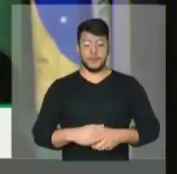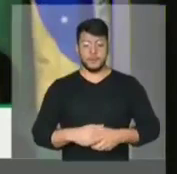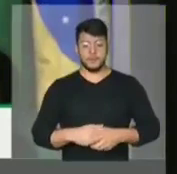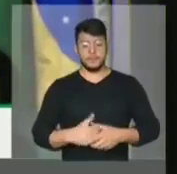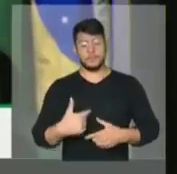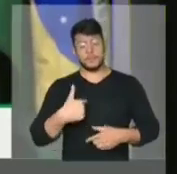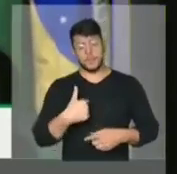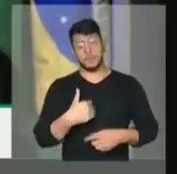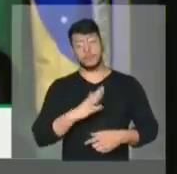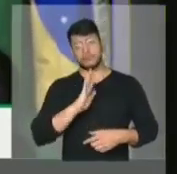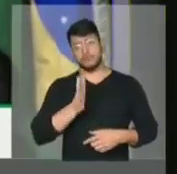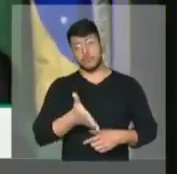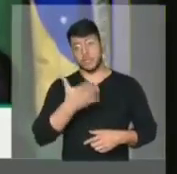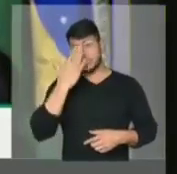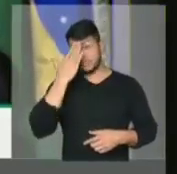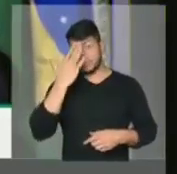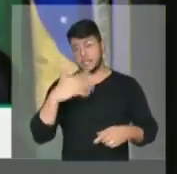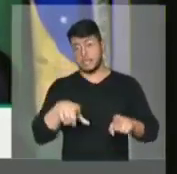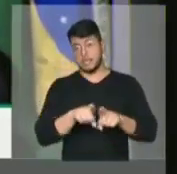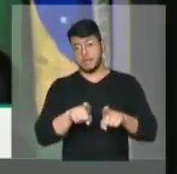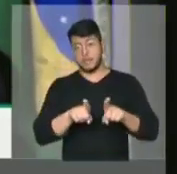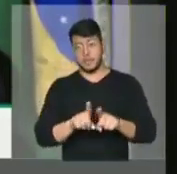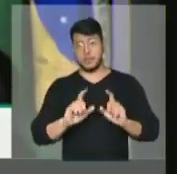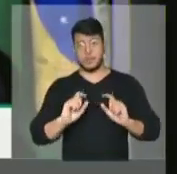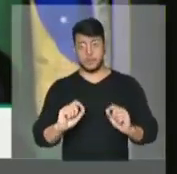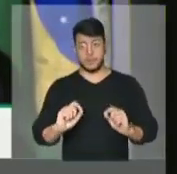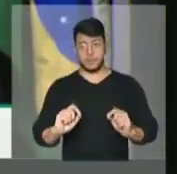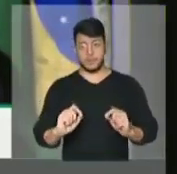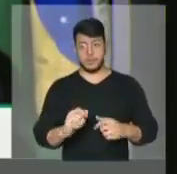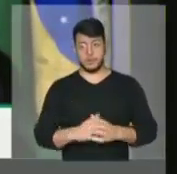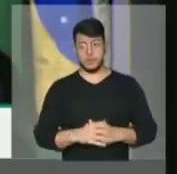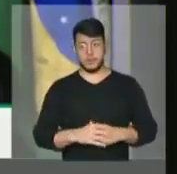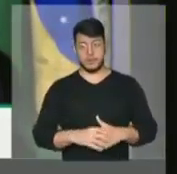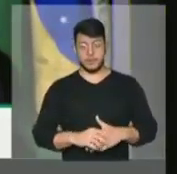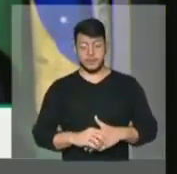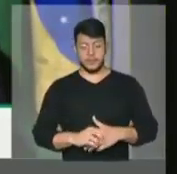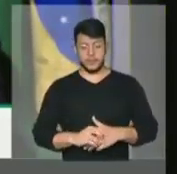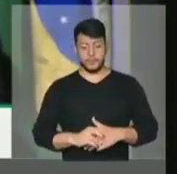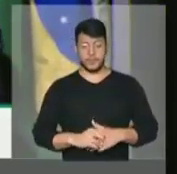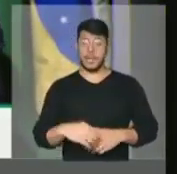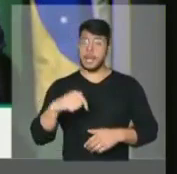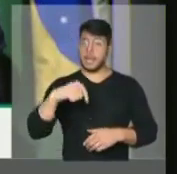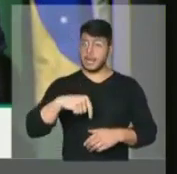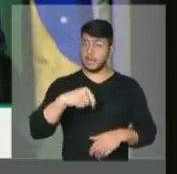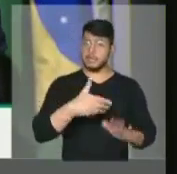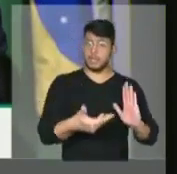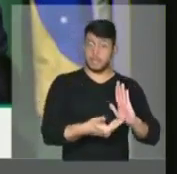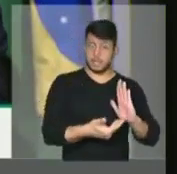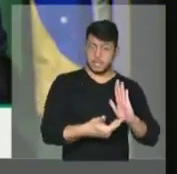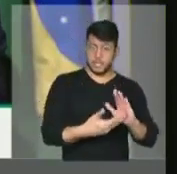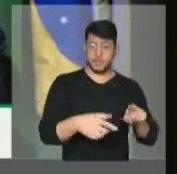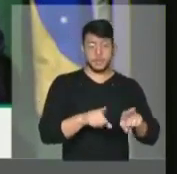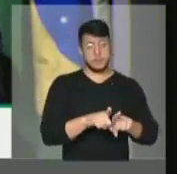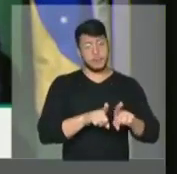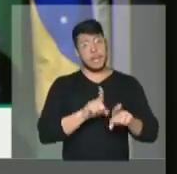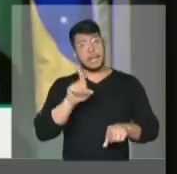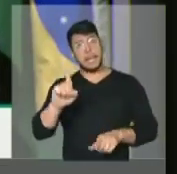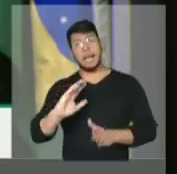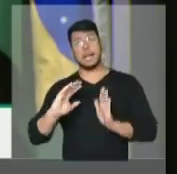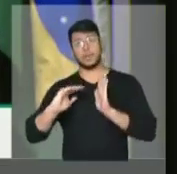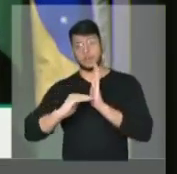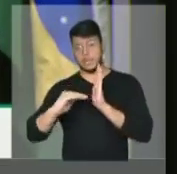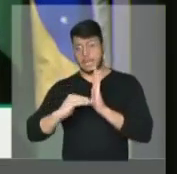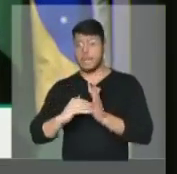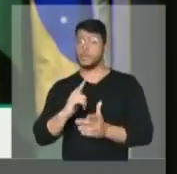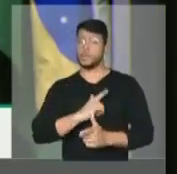tenho consciência de que não faltam, nem à Câmara nem ao Senado, temas